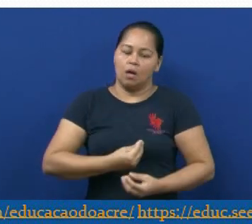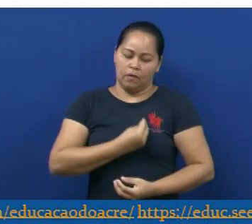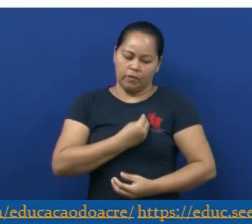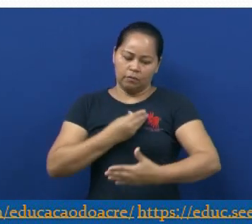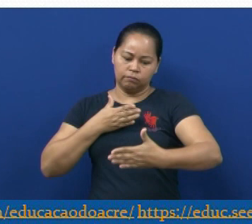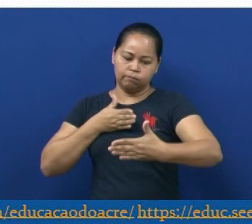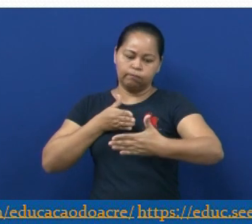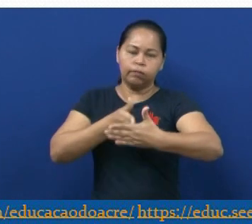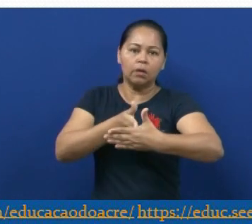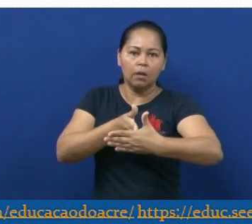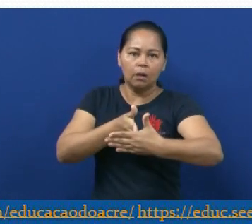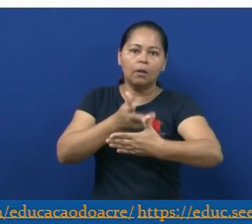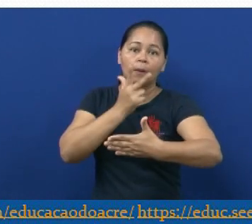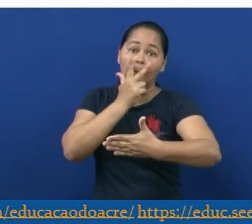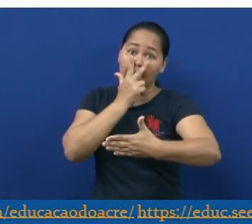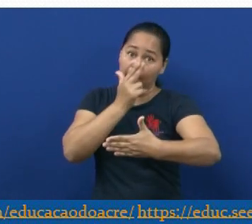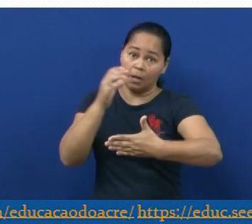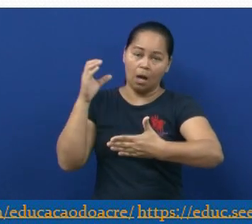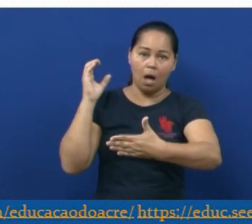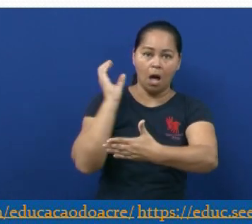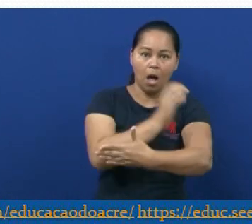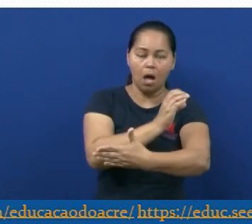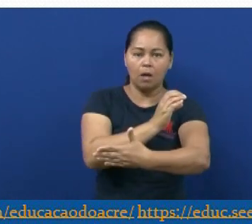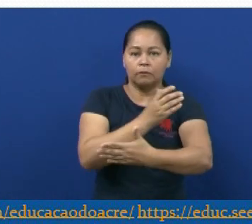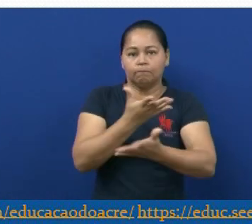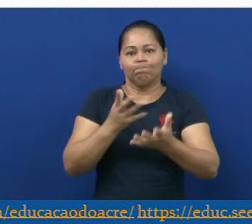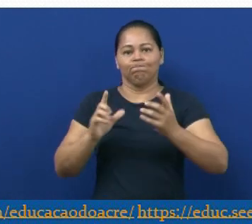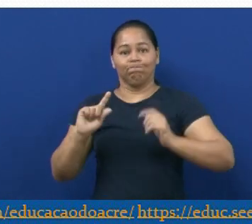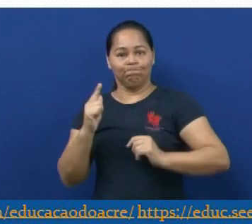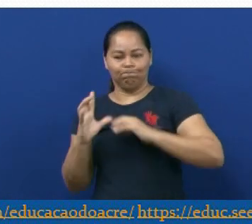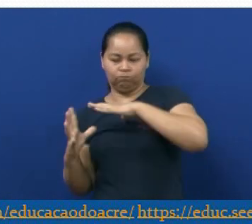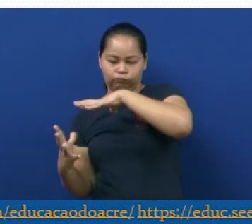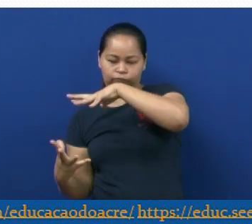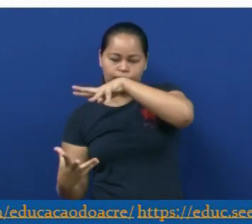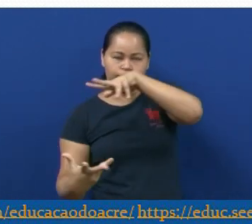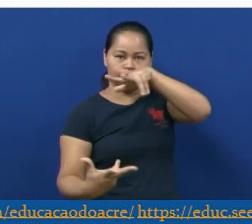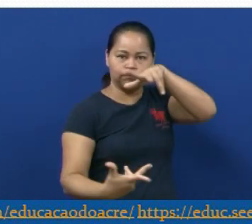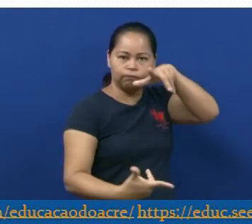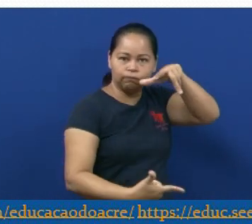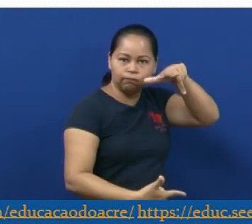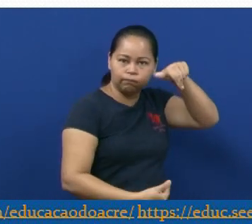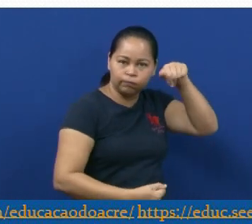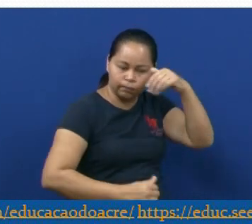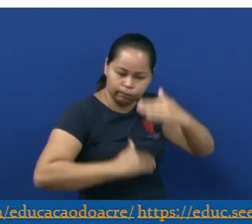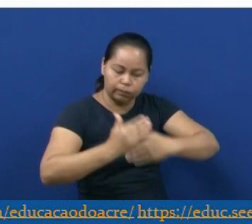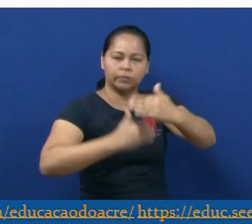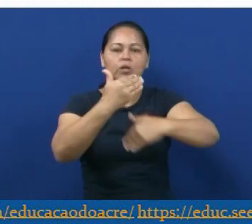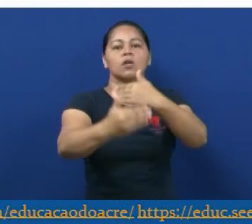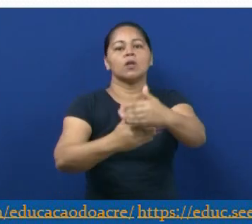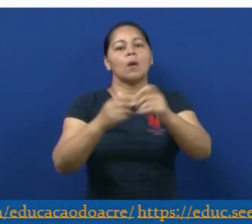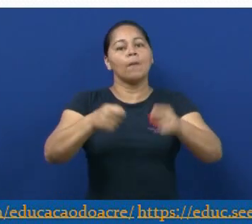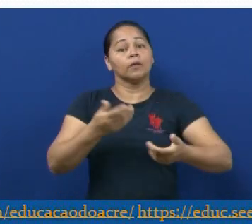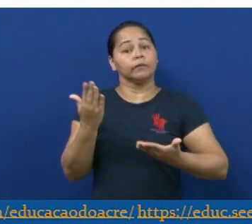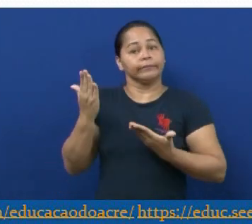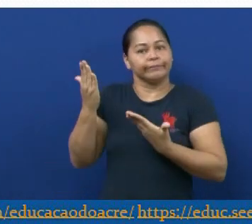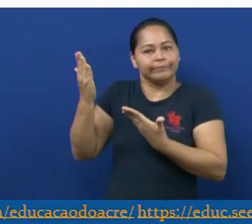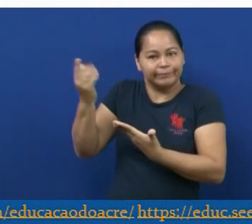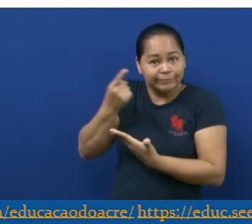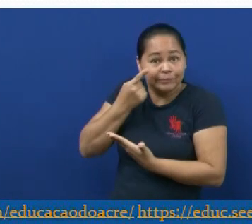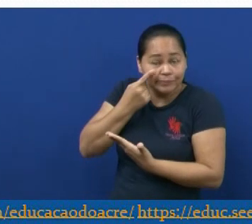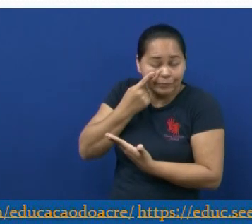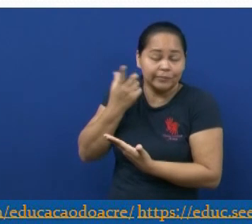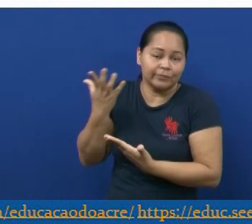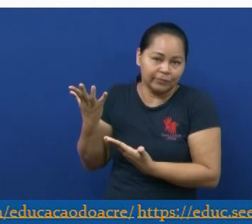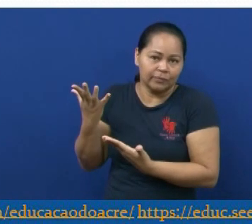de maneira tão rápida? Através da globalização, como nós podemos ver aí no próximo slide.